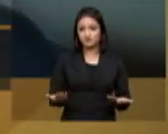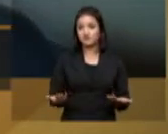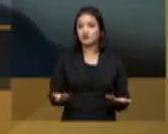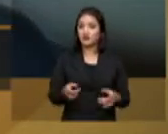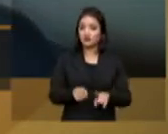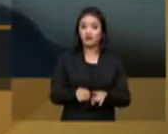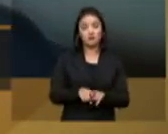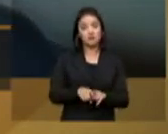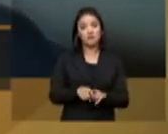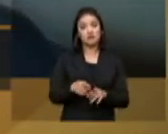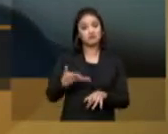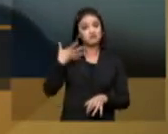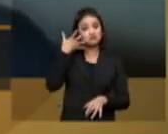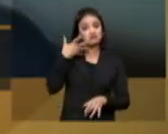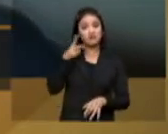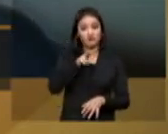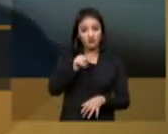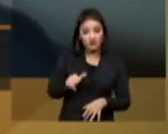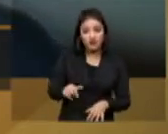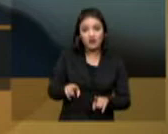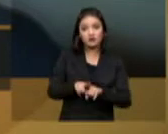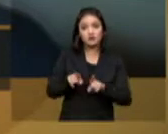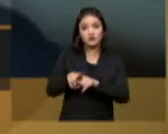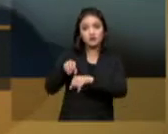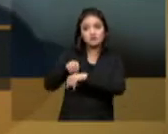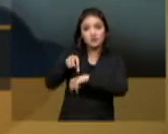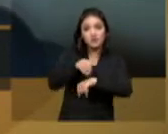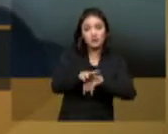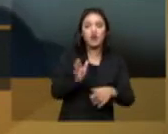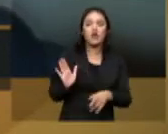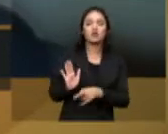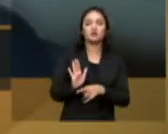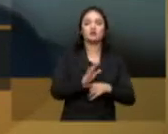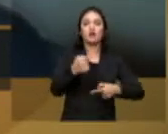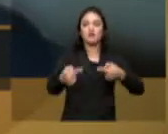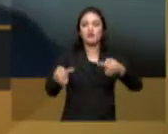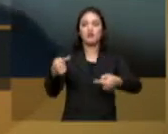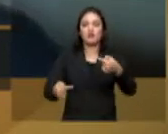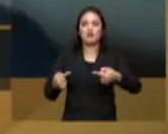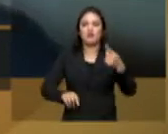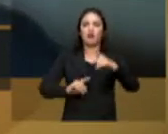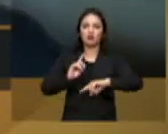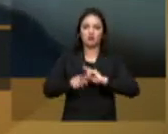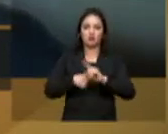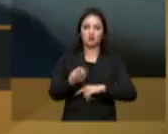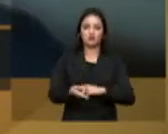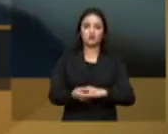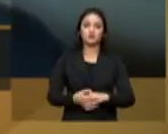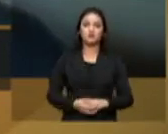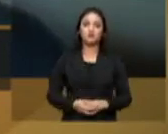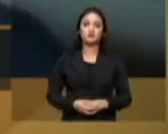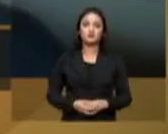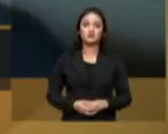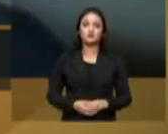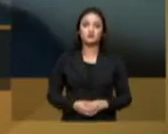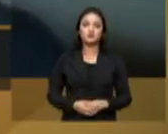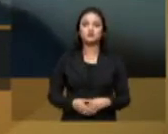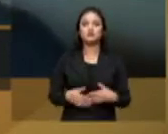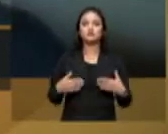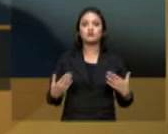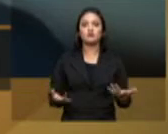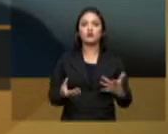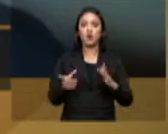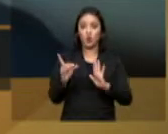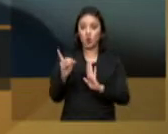contribuirão para o debate, como sempre acontece. Ou seja, o decreto